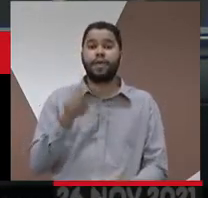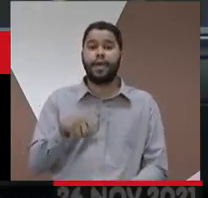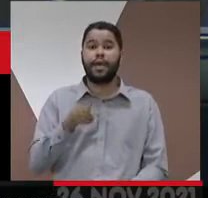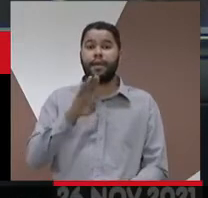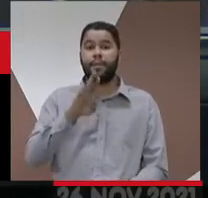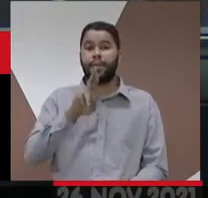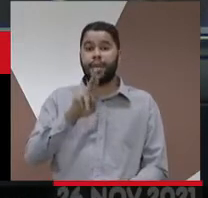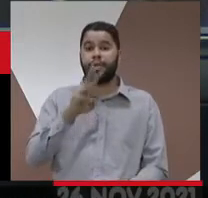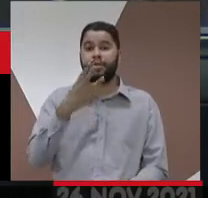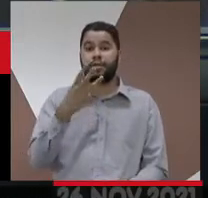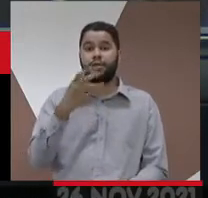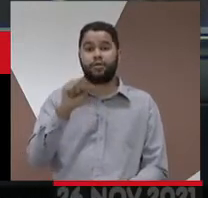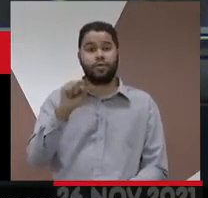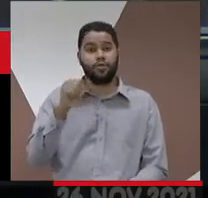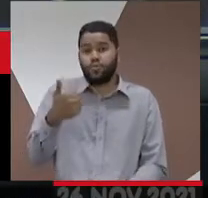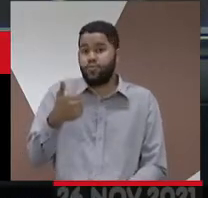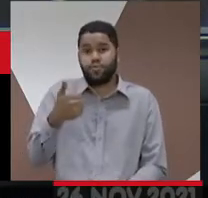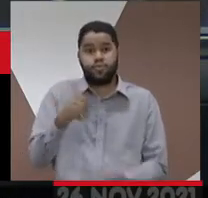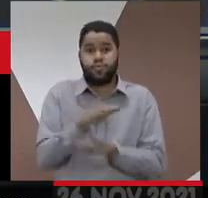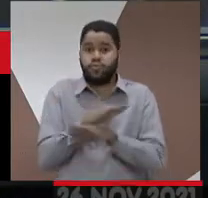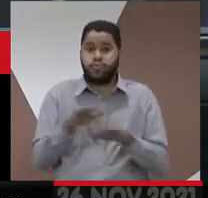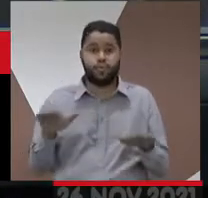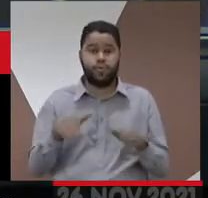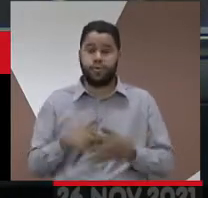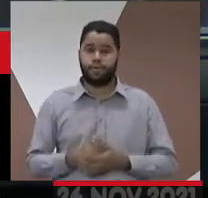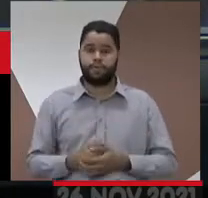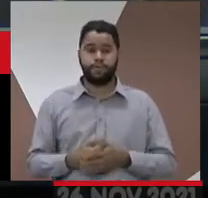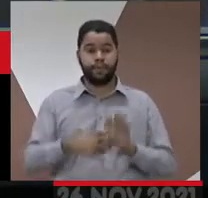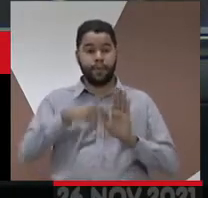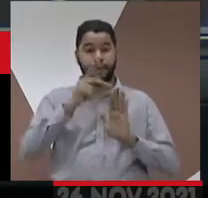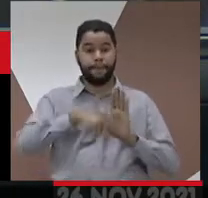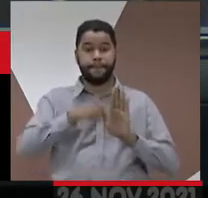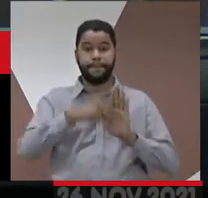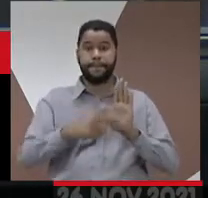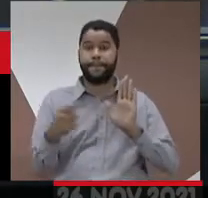BR-381. É projeto,